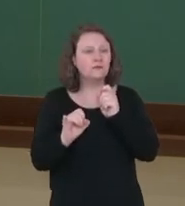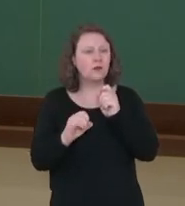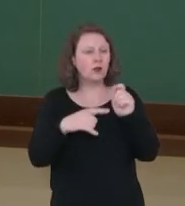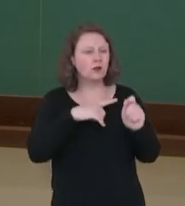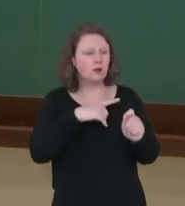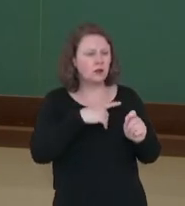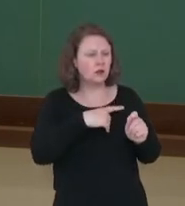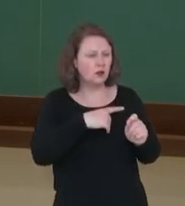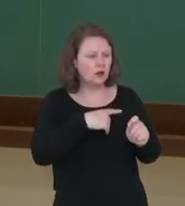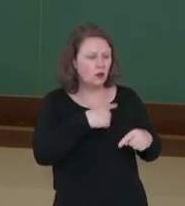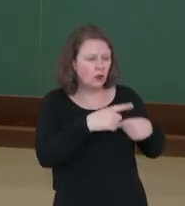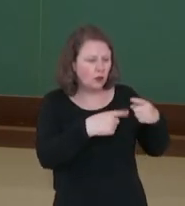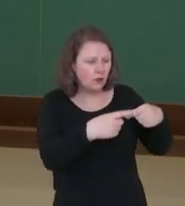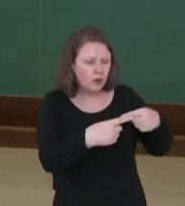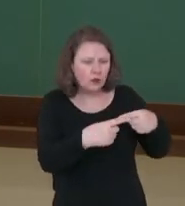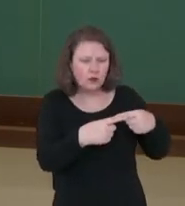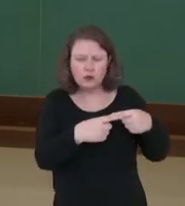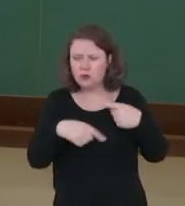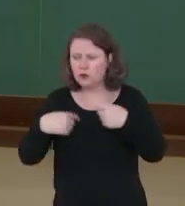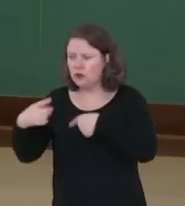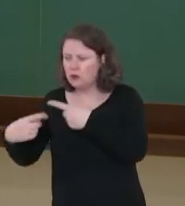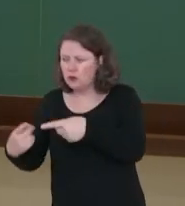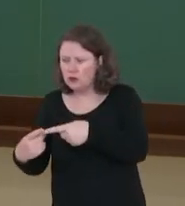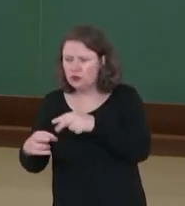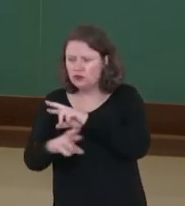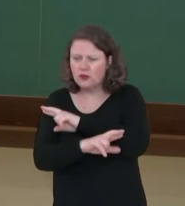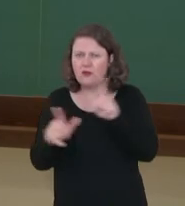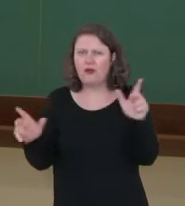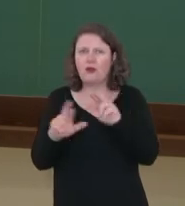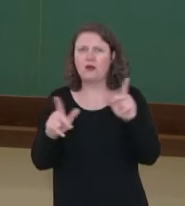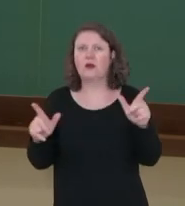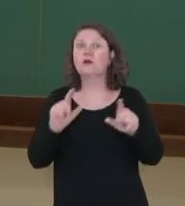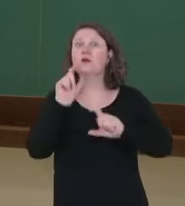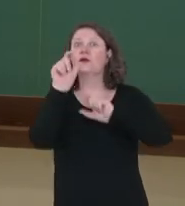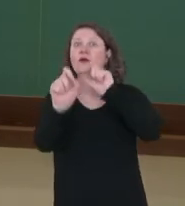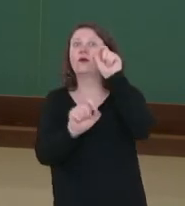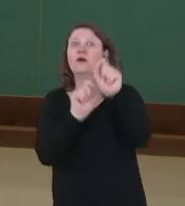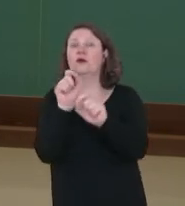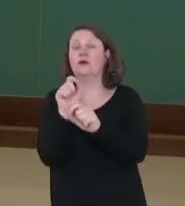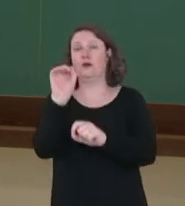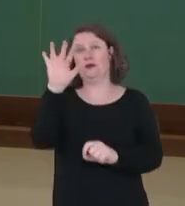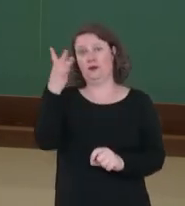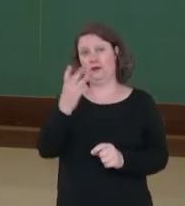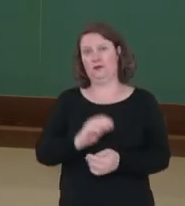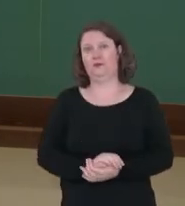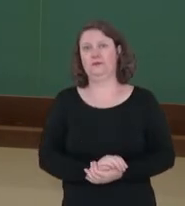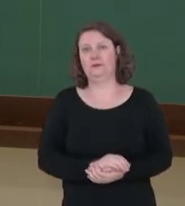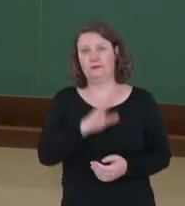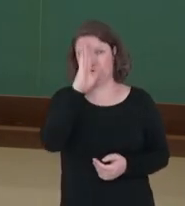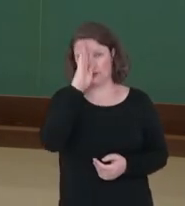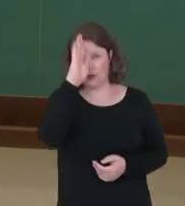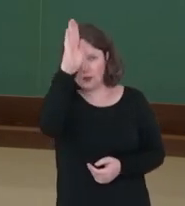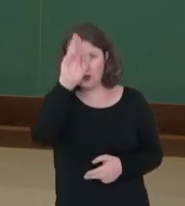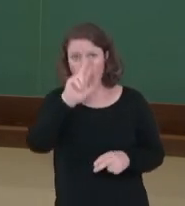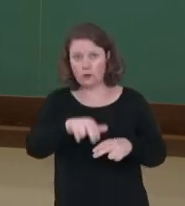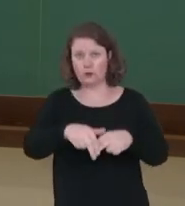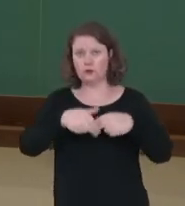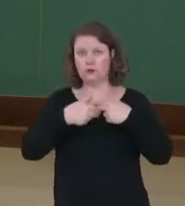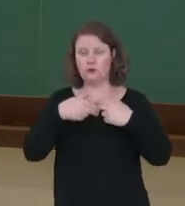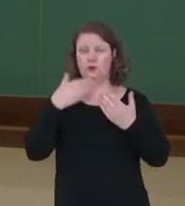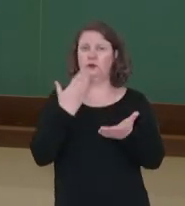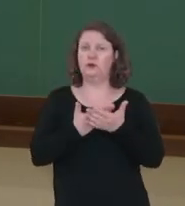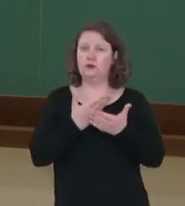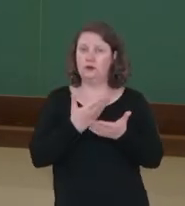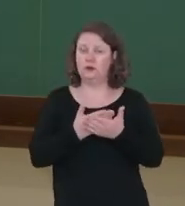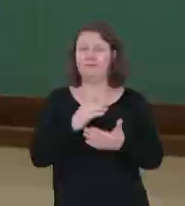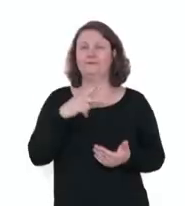descendentes diferentes, o que iria acontecer? Então, esse é o principal motivo de estudo do Mendel. Então,